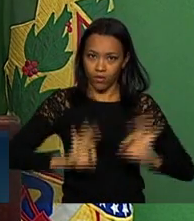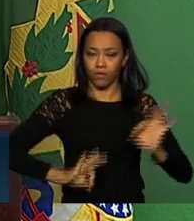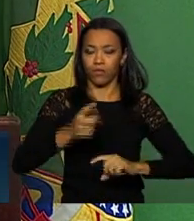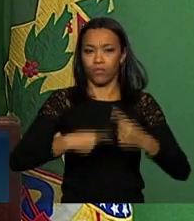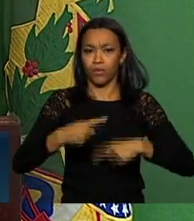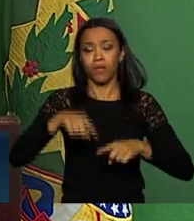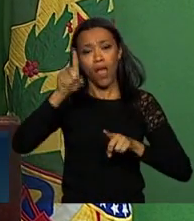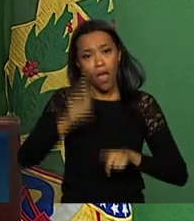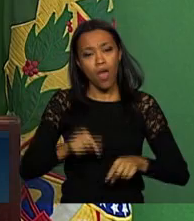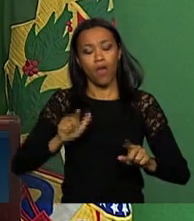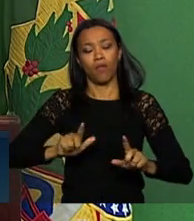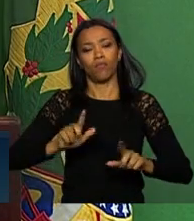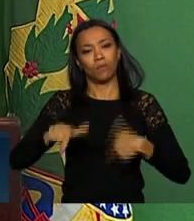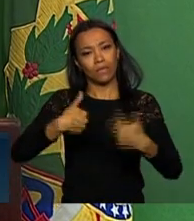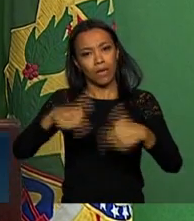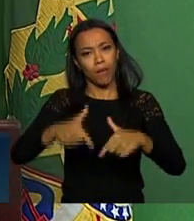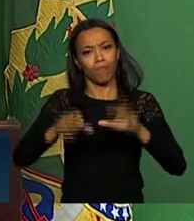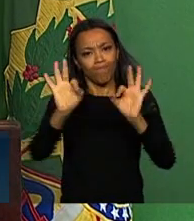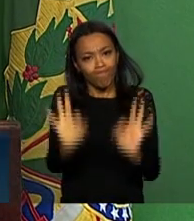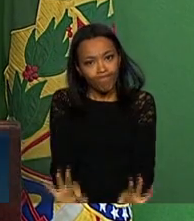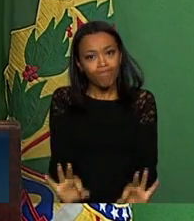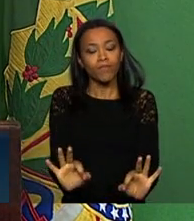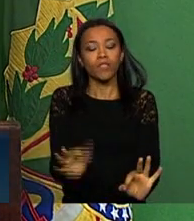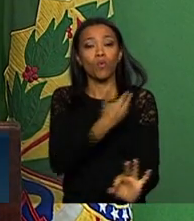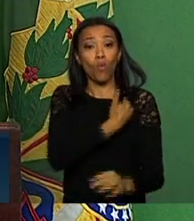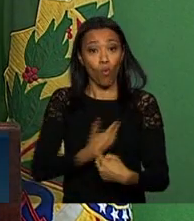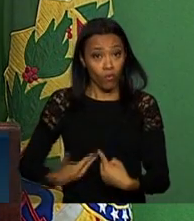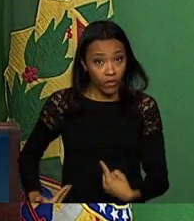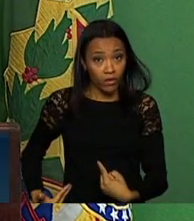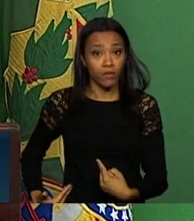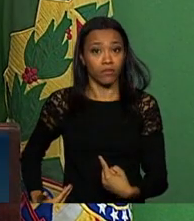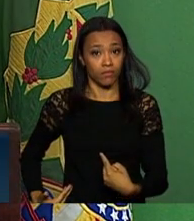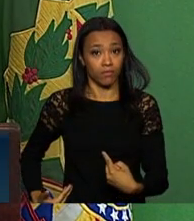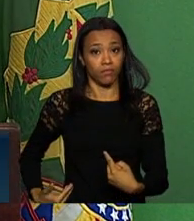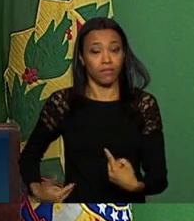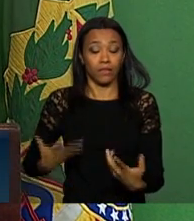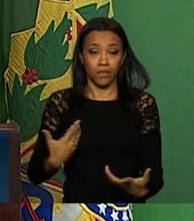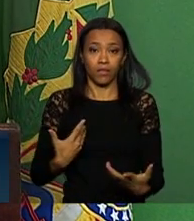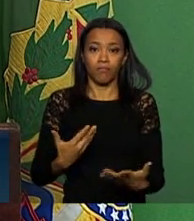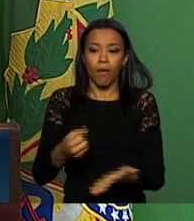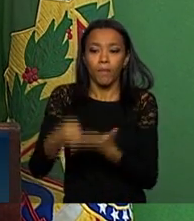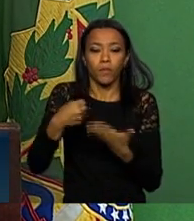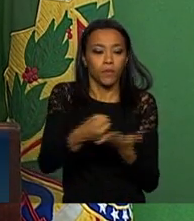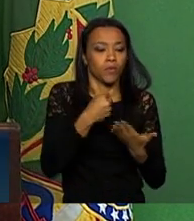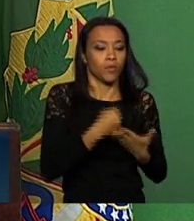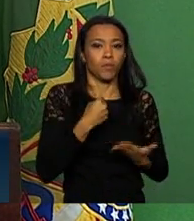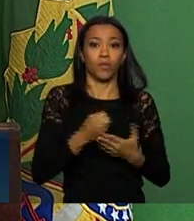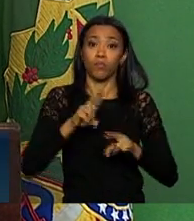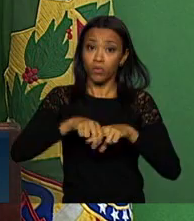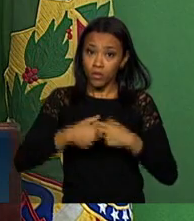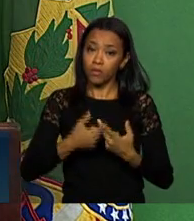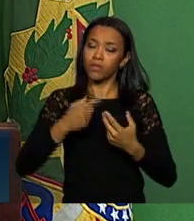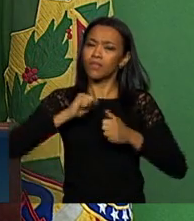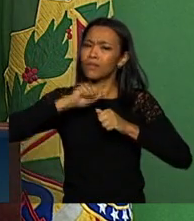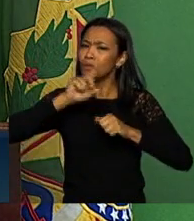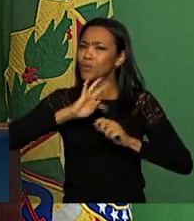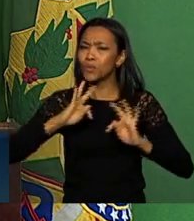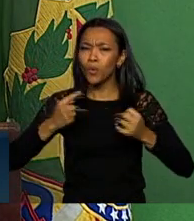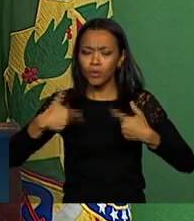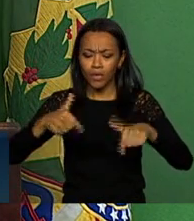ação legítima de um governo de coalizão e por isso tudo tem sido feito às